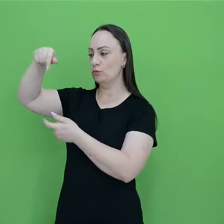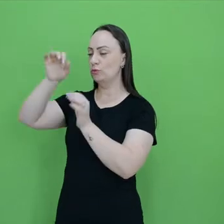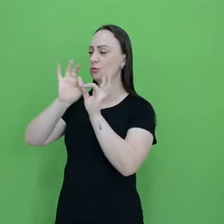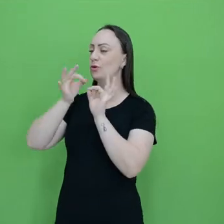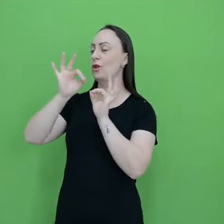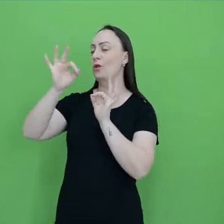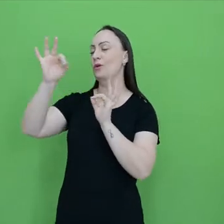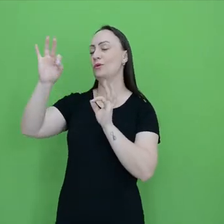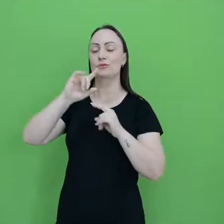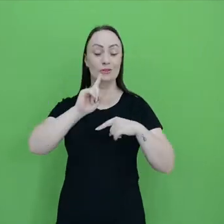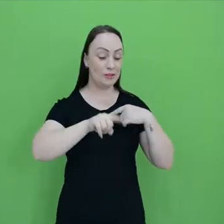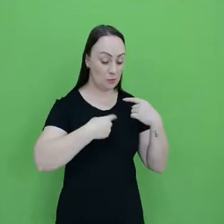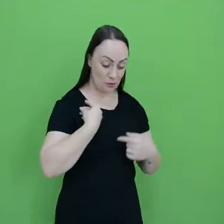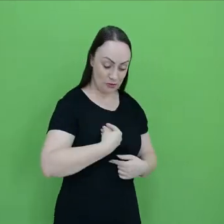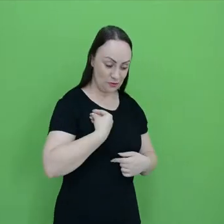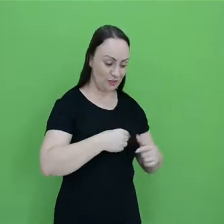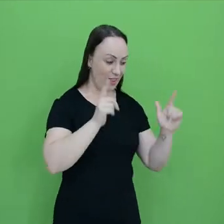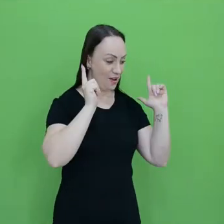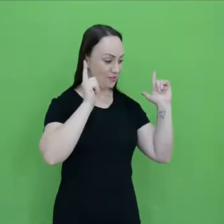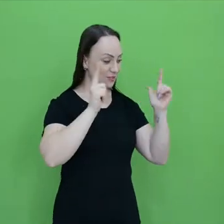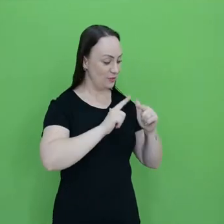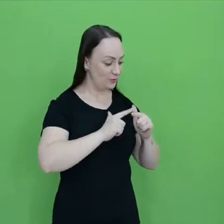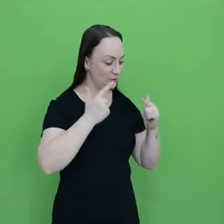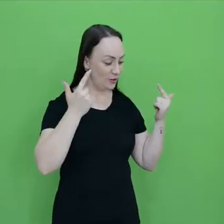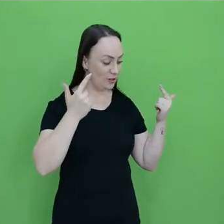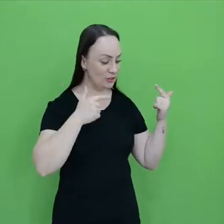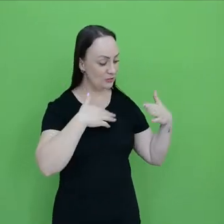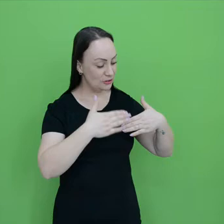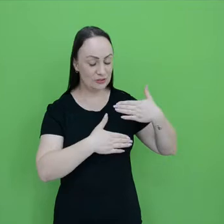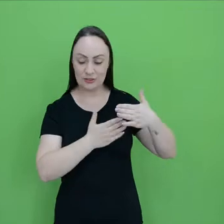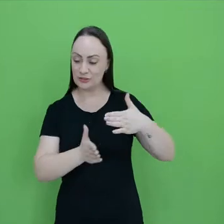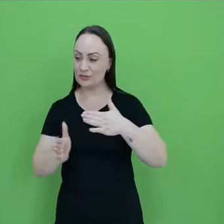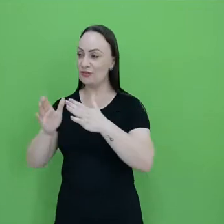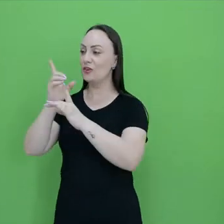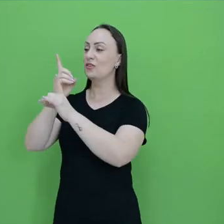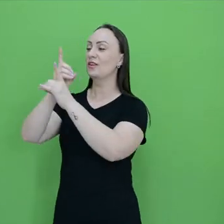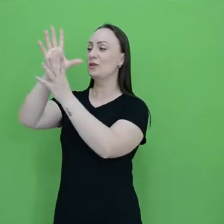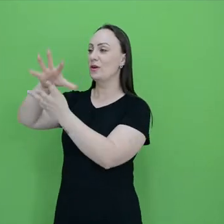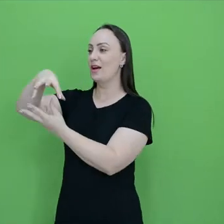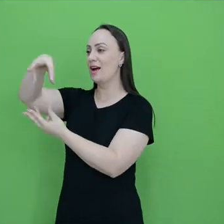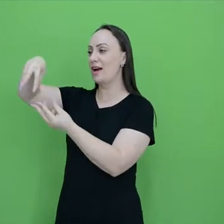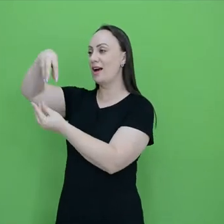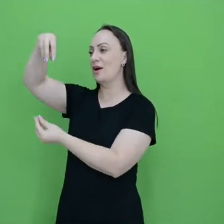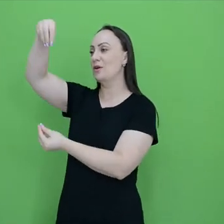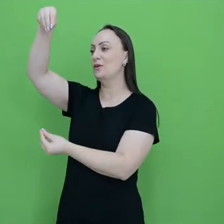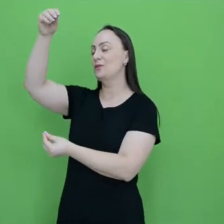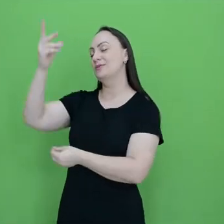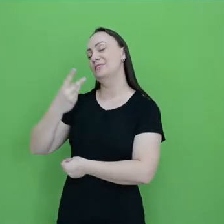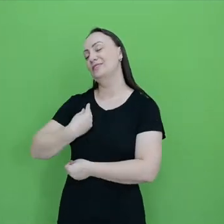distante. Depois da aventura de uma vida de sorte, indo ao encontro de sua